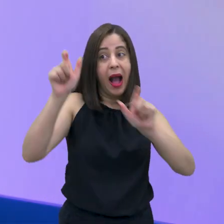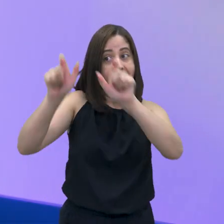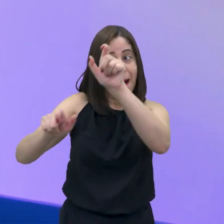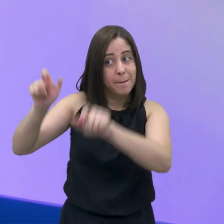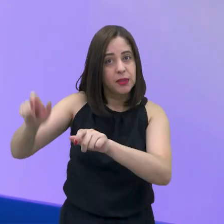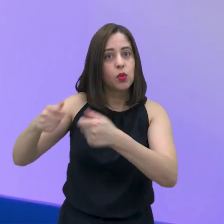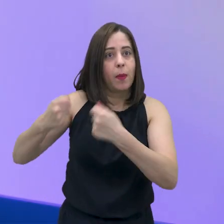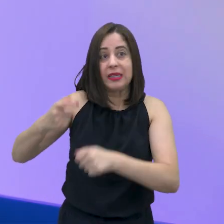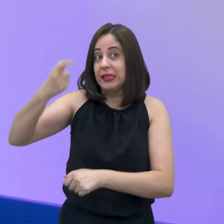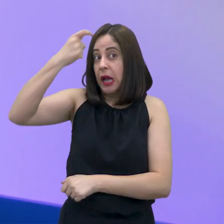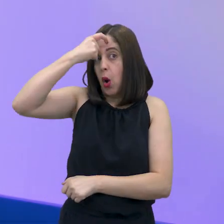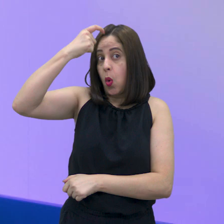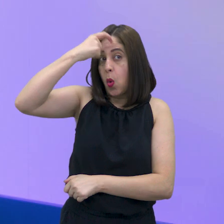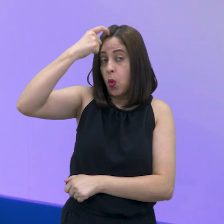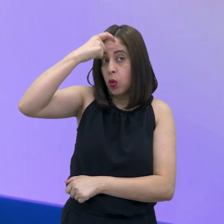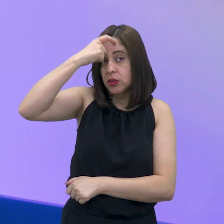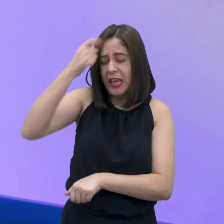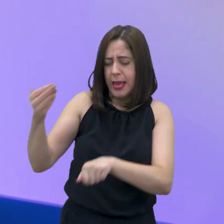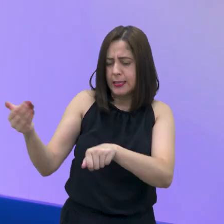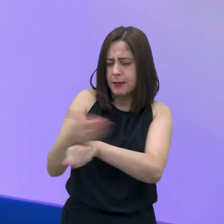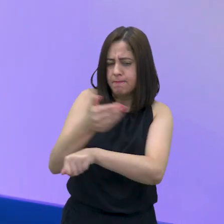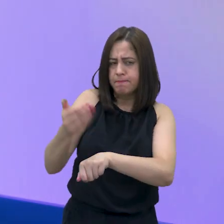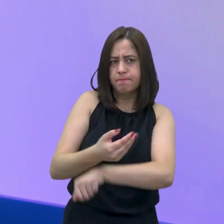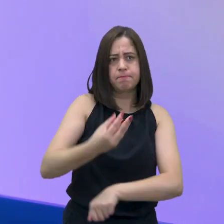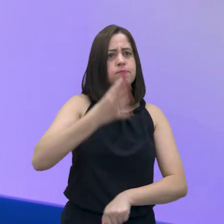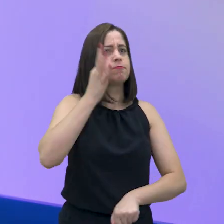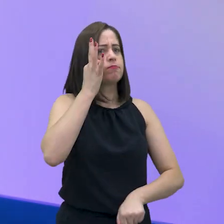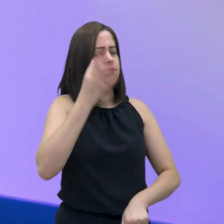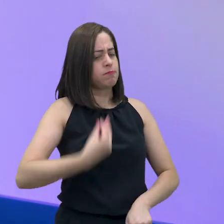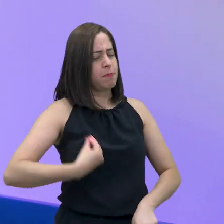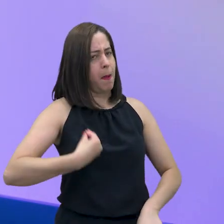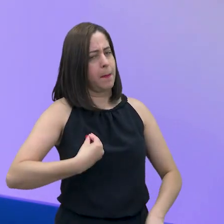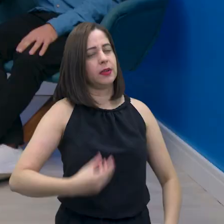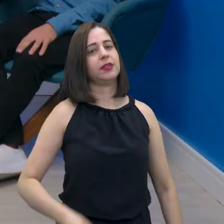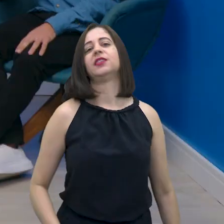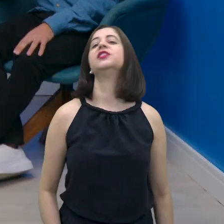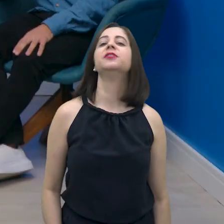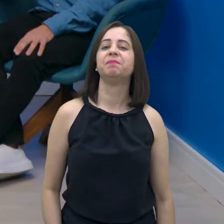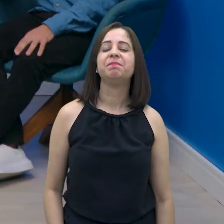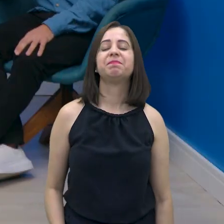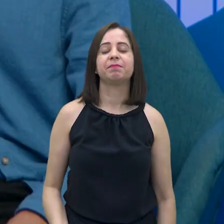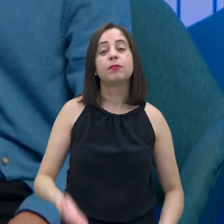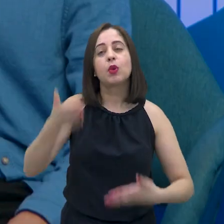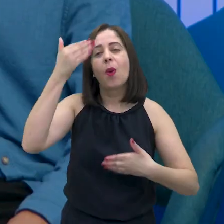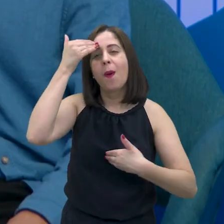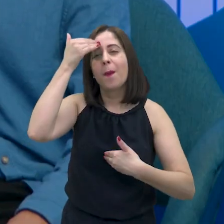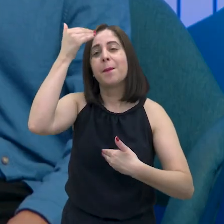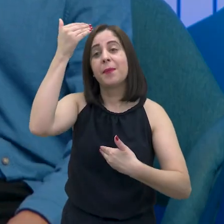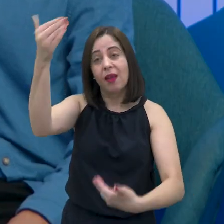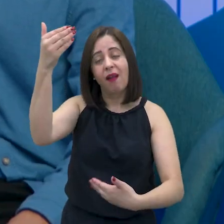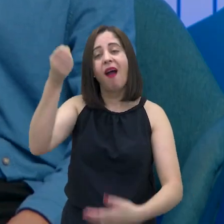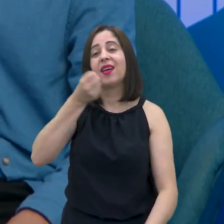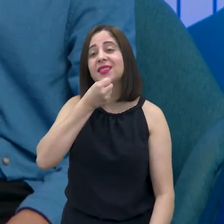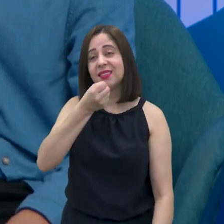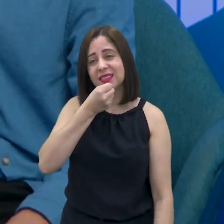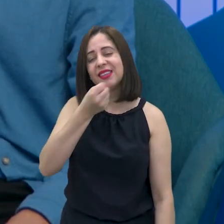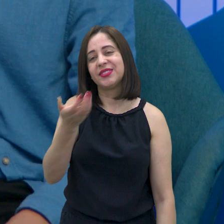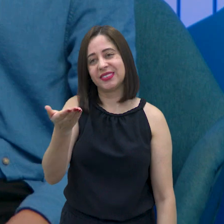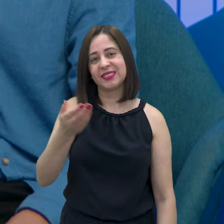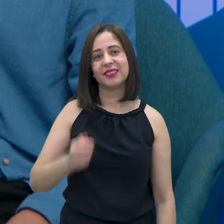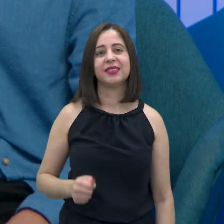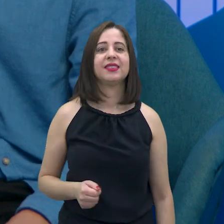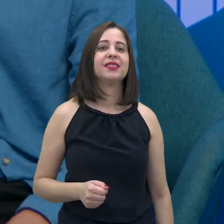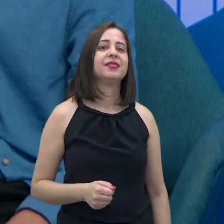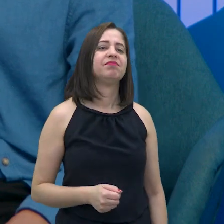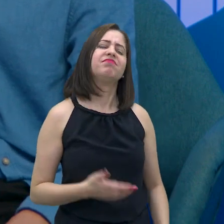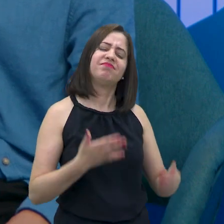maior consciência, educação política e participação ativa das pessoas. Perfeito, Limão. Gostaria de agradecer mais uma vez a sua presença